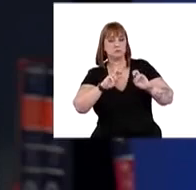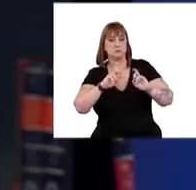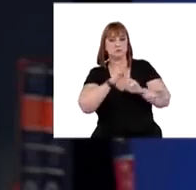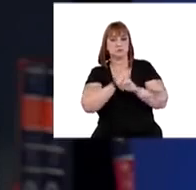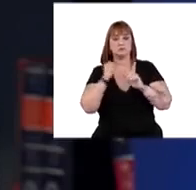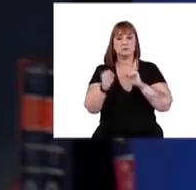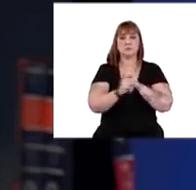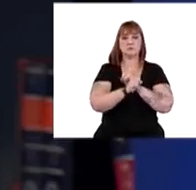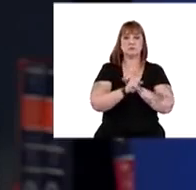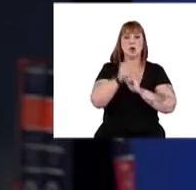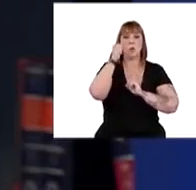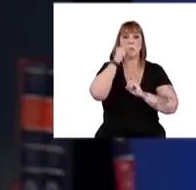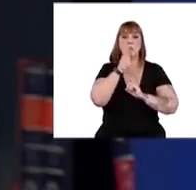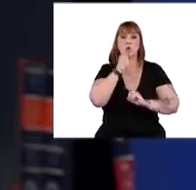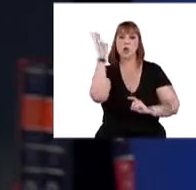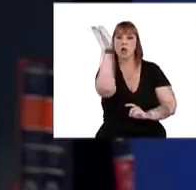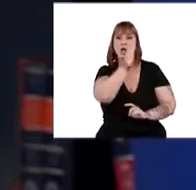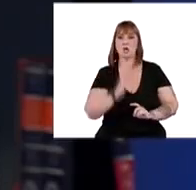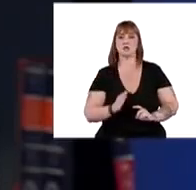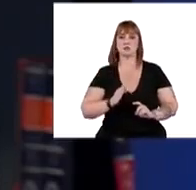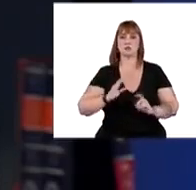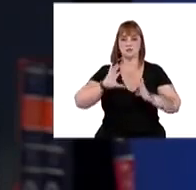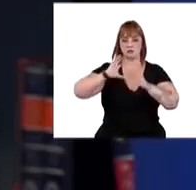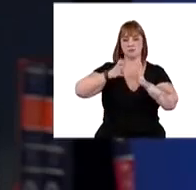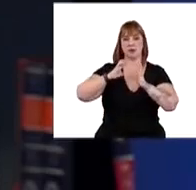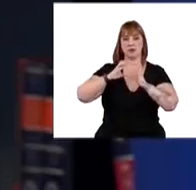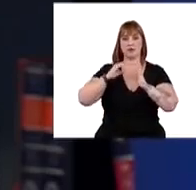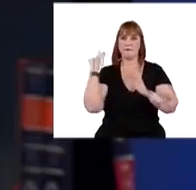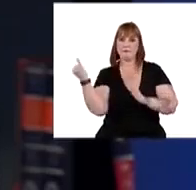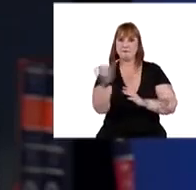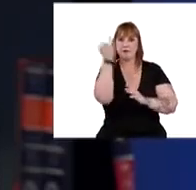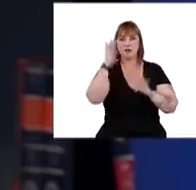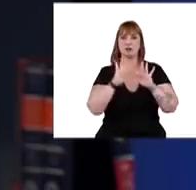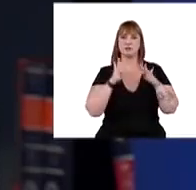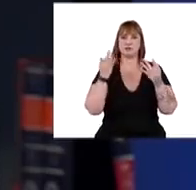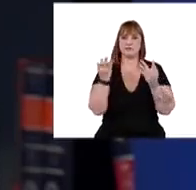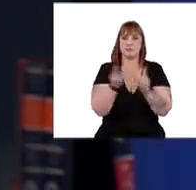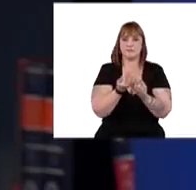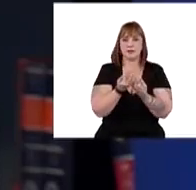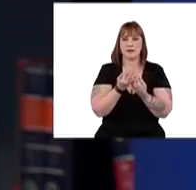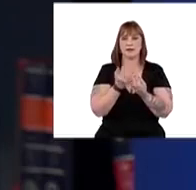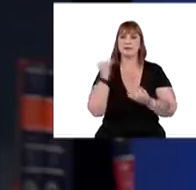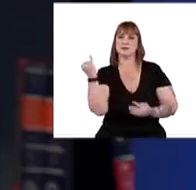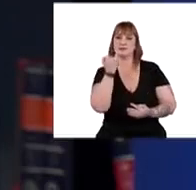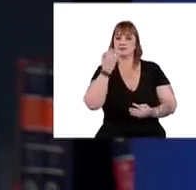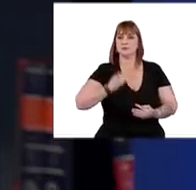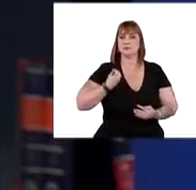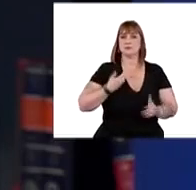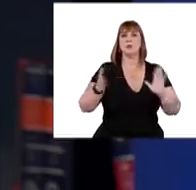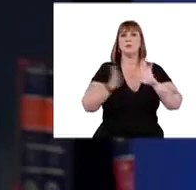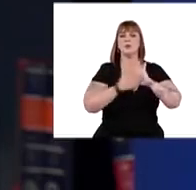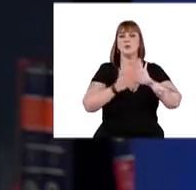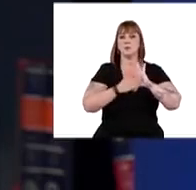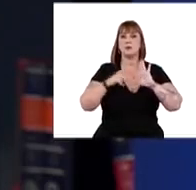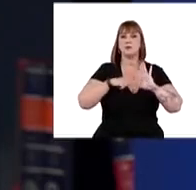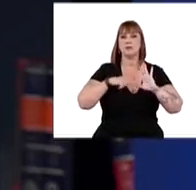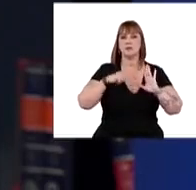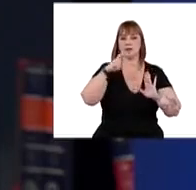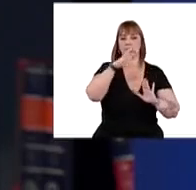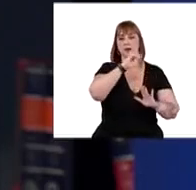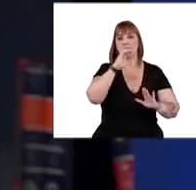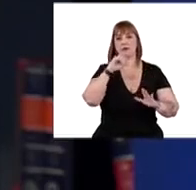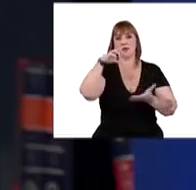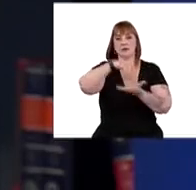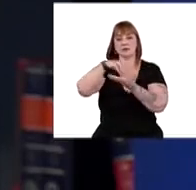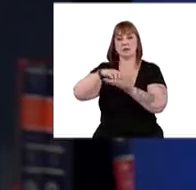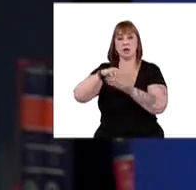a mulher brasileira. Somos o partido que valoriza a família e valoriza a vida. Temos aí a proposta de 500 centros de